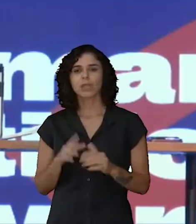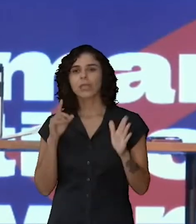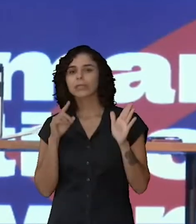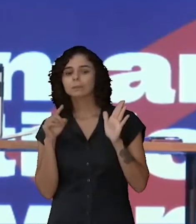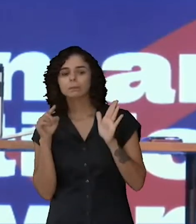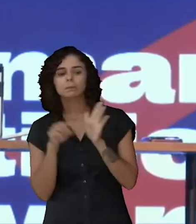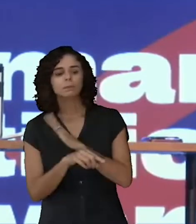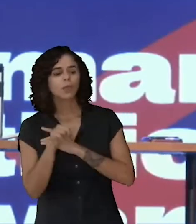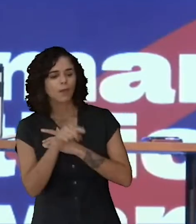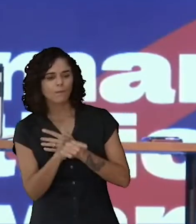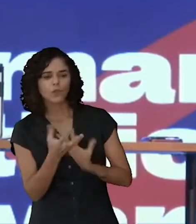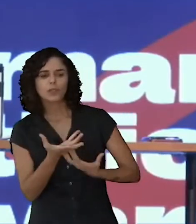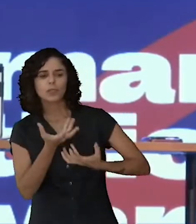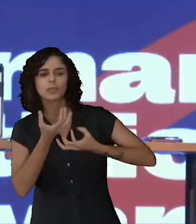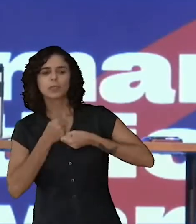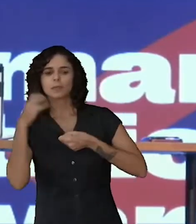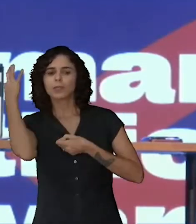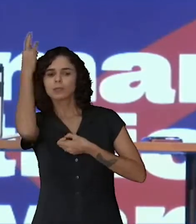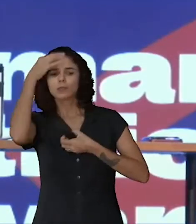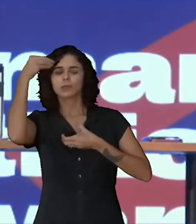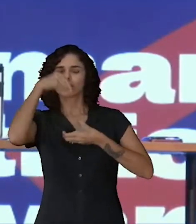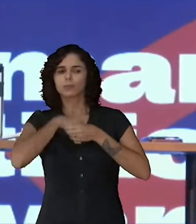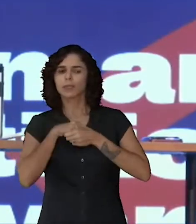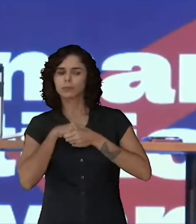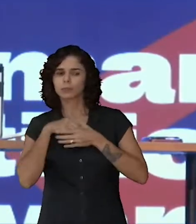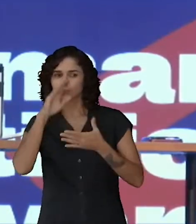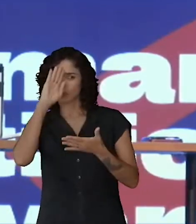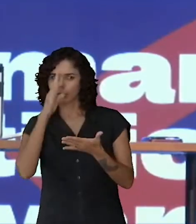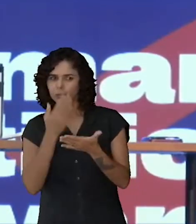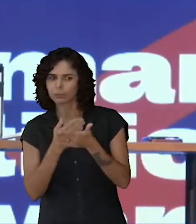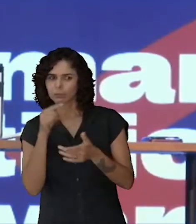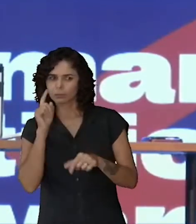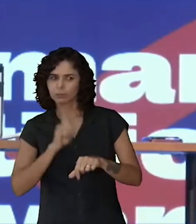vocês receberam o Espírito Santo quando creram?